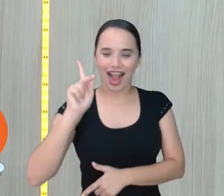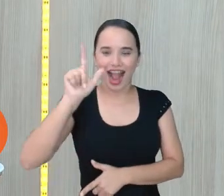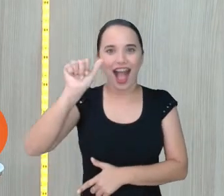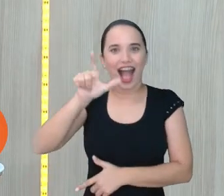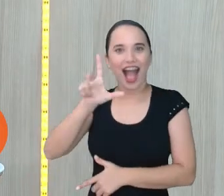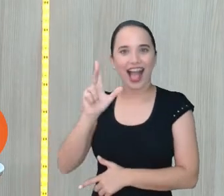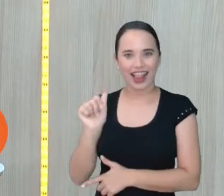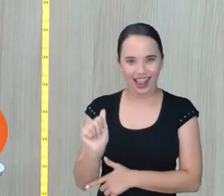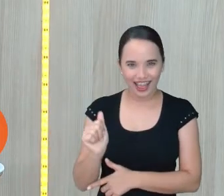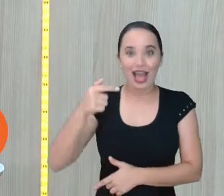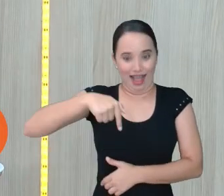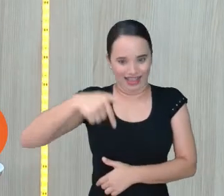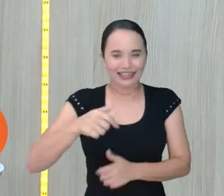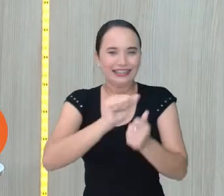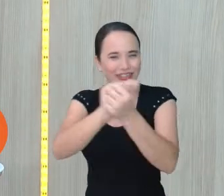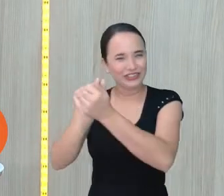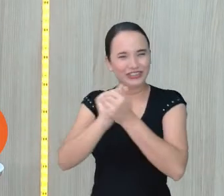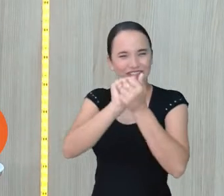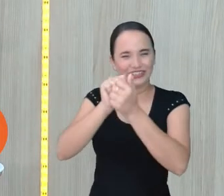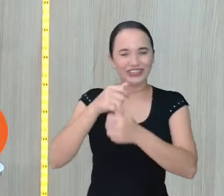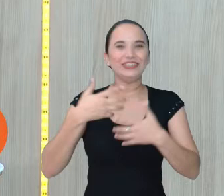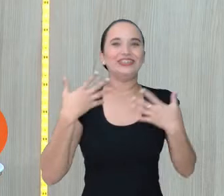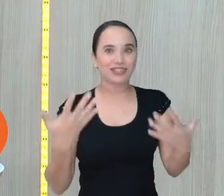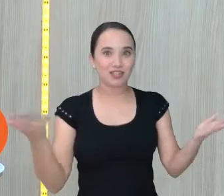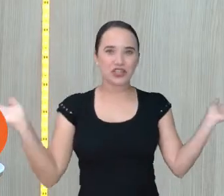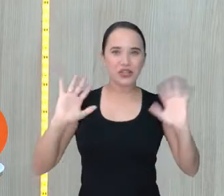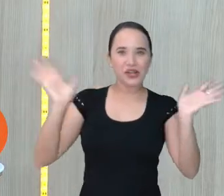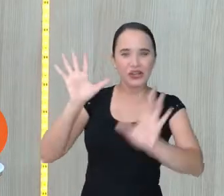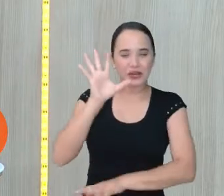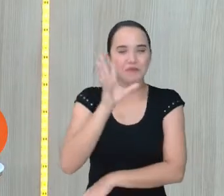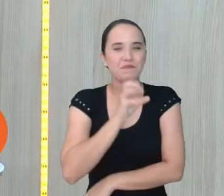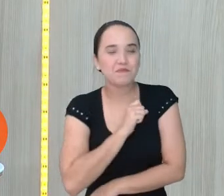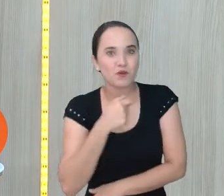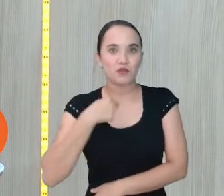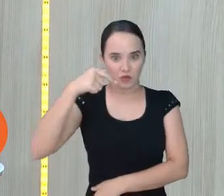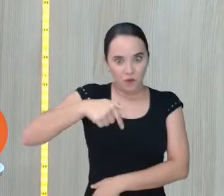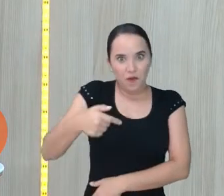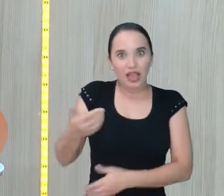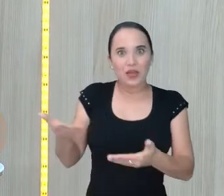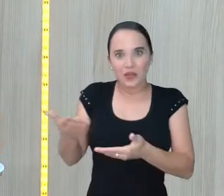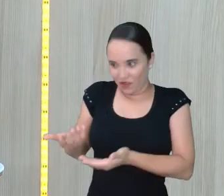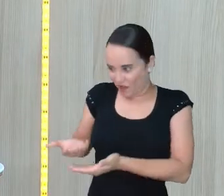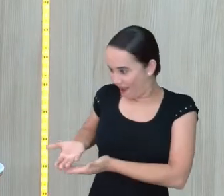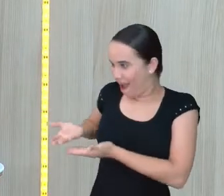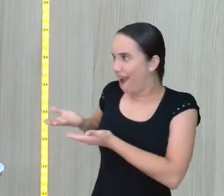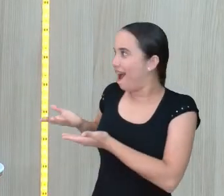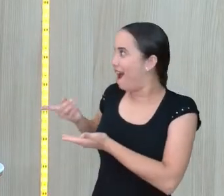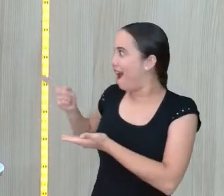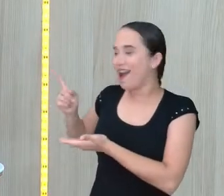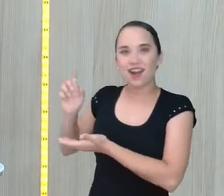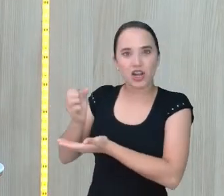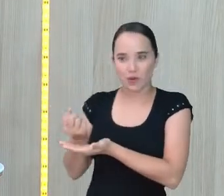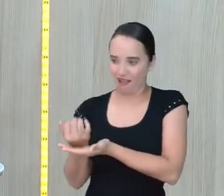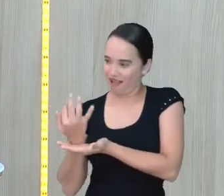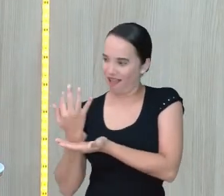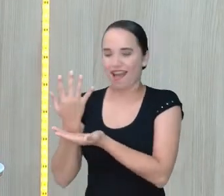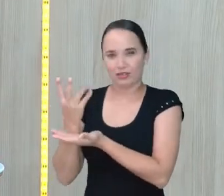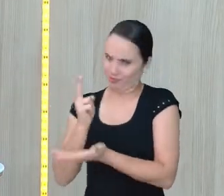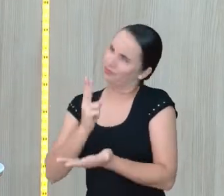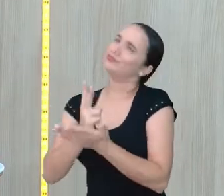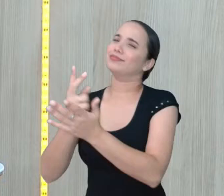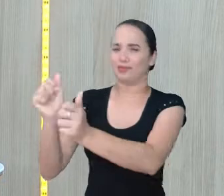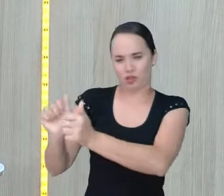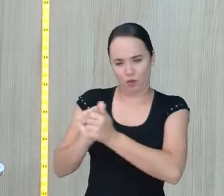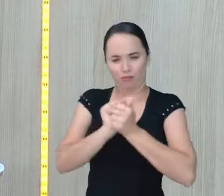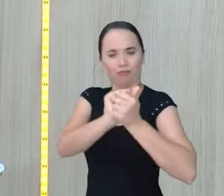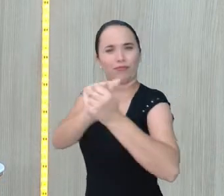com vocês. Pois é, olá, meus amores, eu estou aqui com a plantinha, para deixar essa aula ainda mais Sempre bela. Sempre acompanhada, não é,